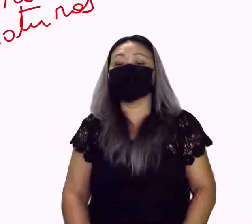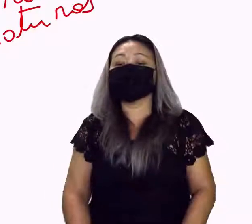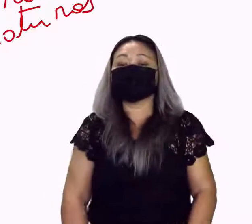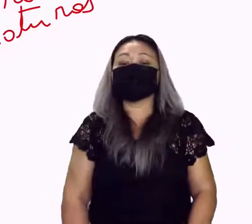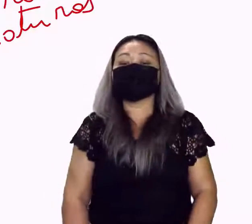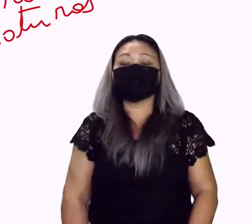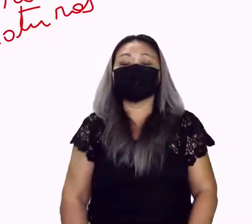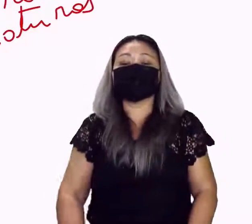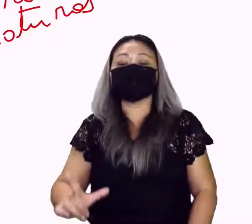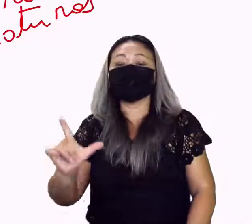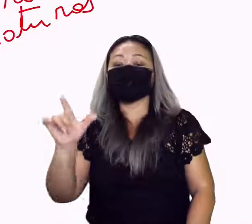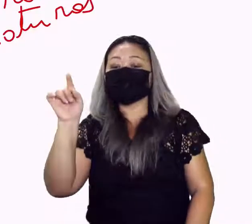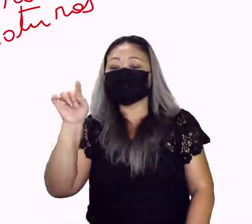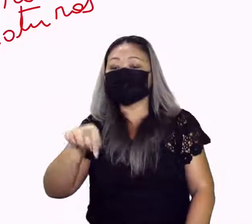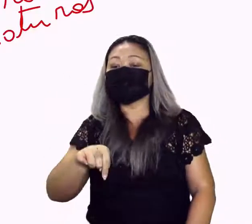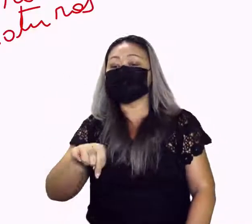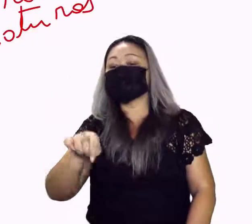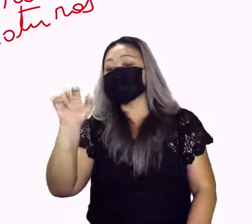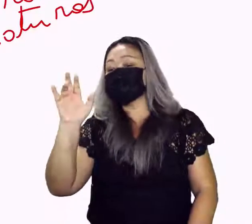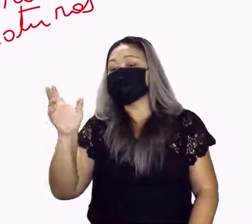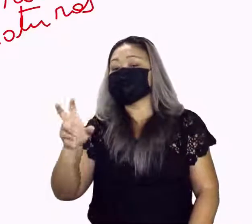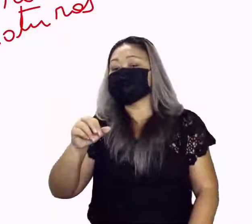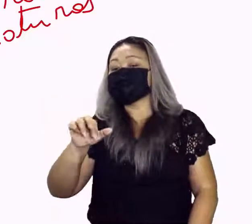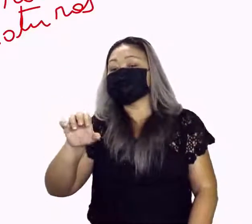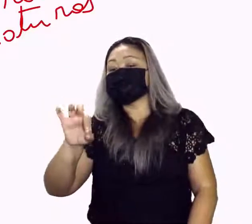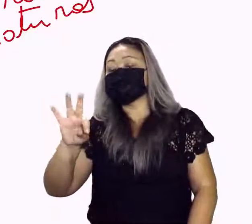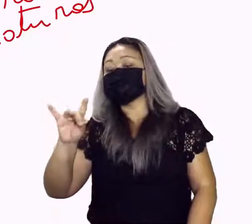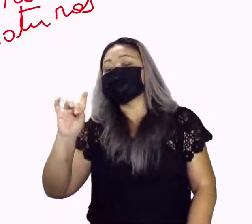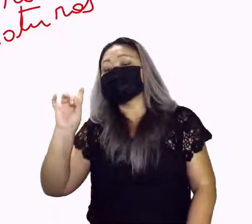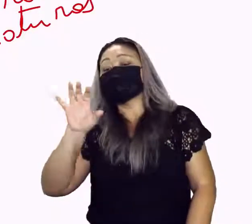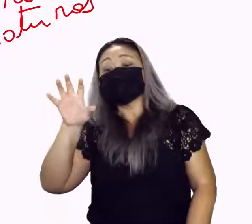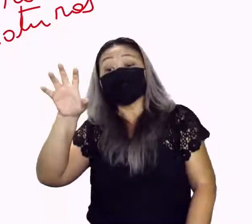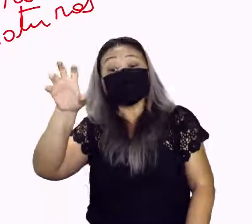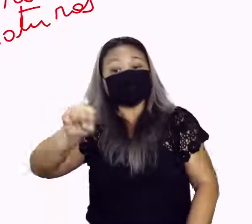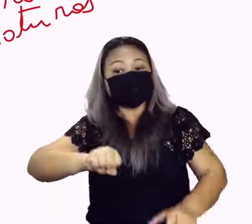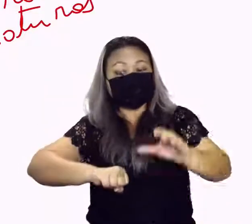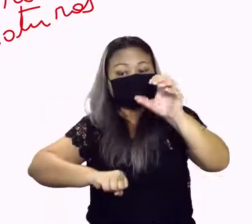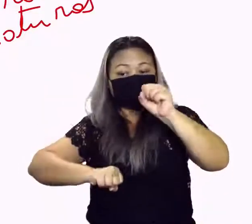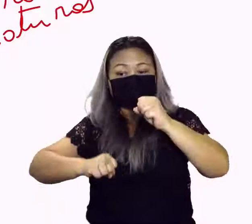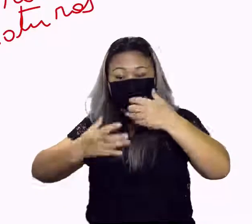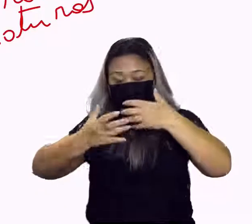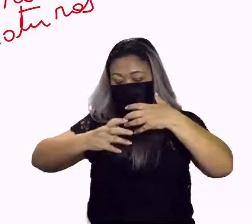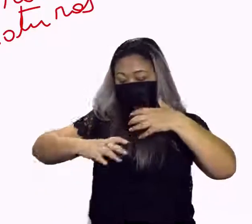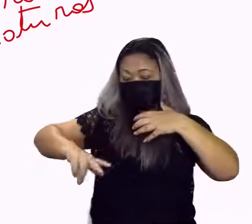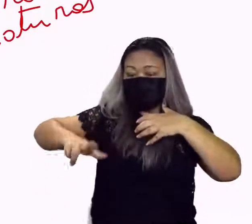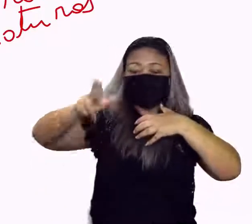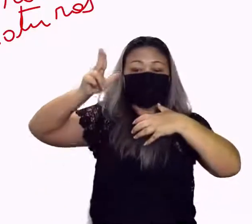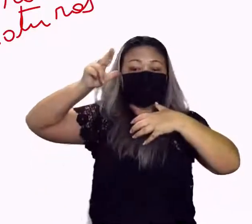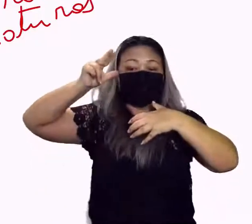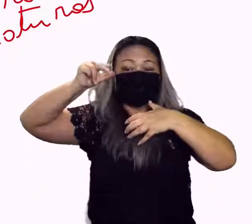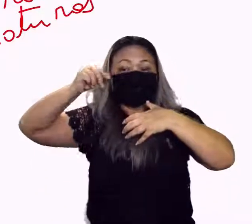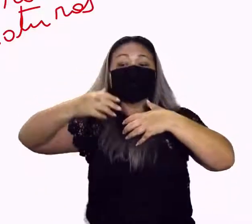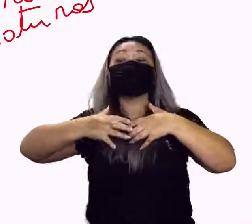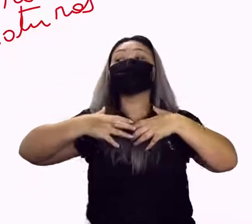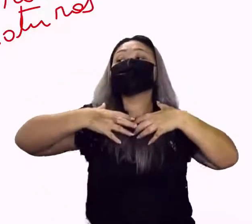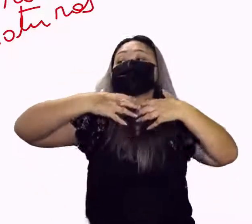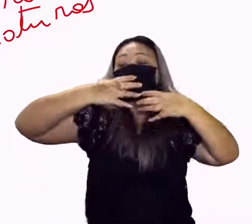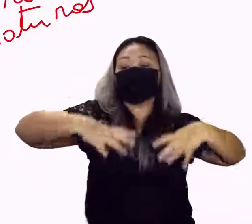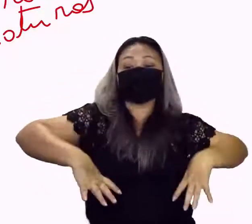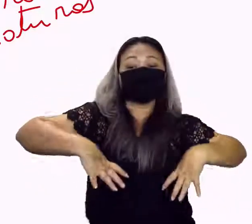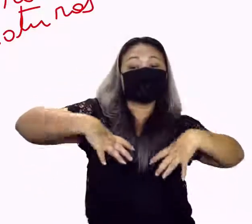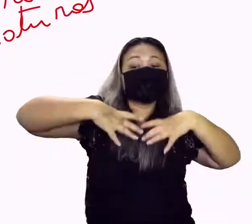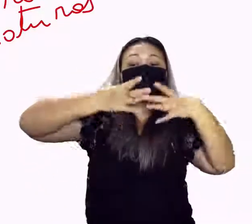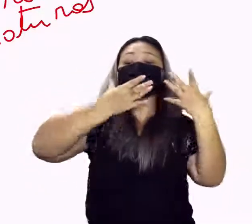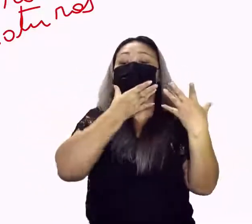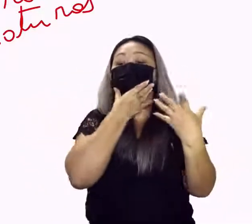São aqueles criaturas que mordem, né, criatura, por exemplo, o minotauro, né, que é a parte animal, cavalo, parte homem, etc.